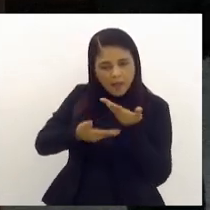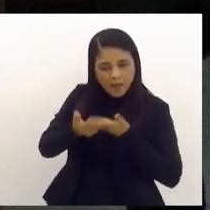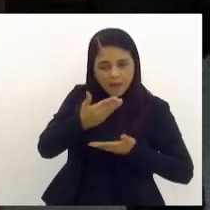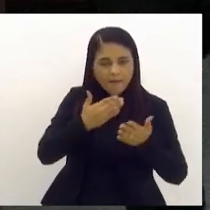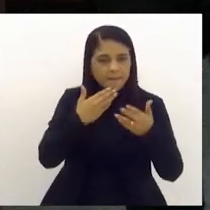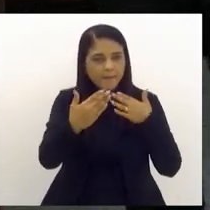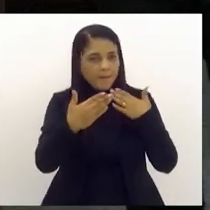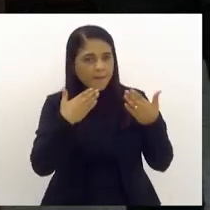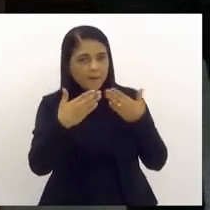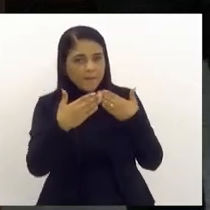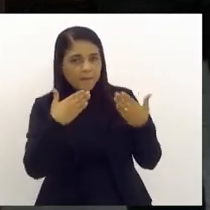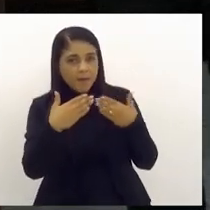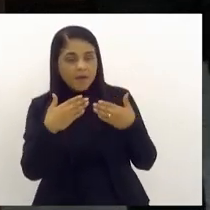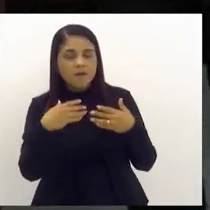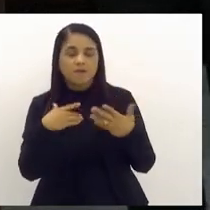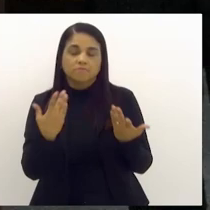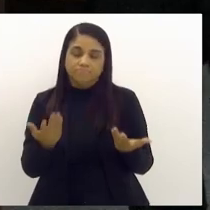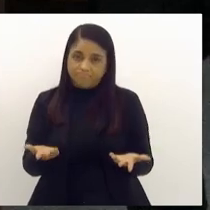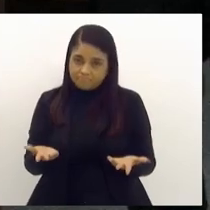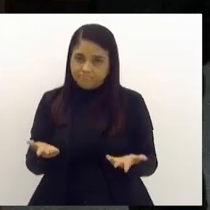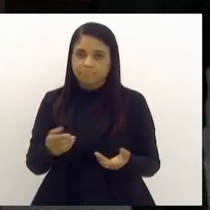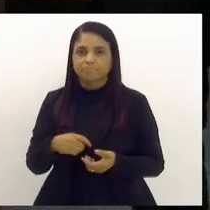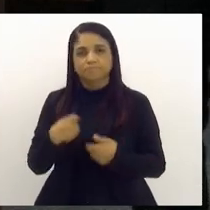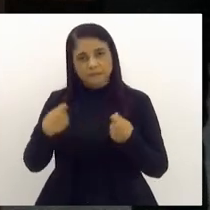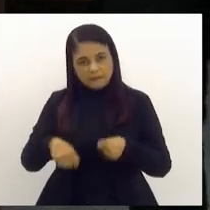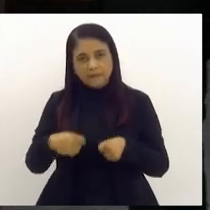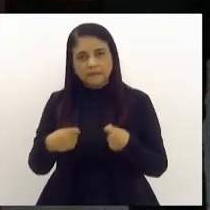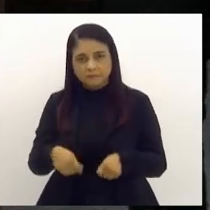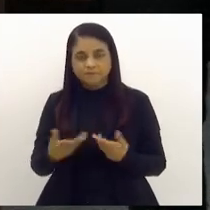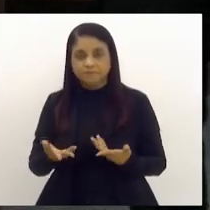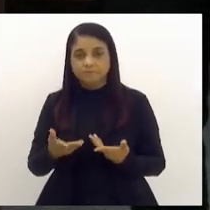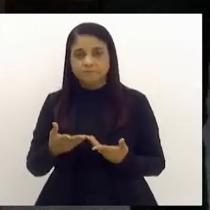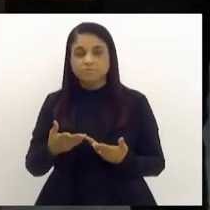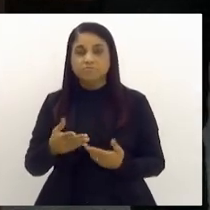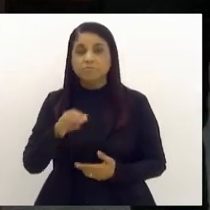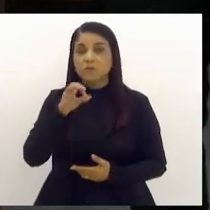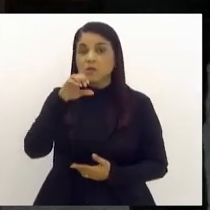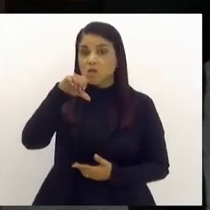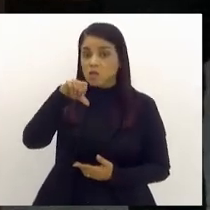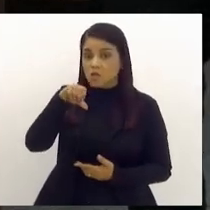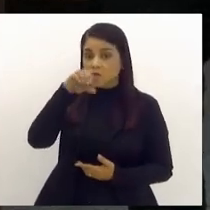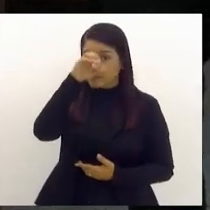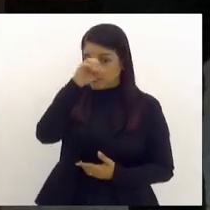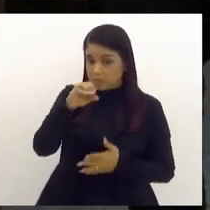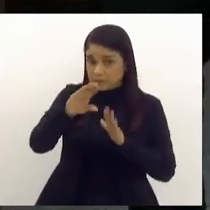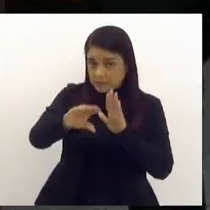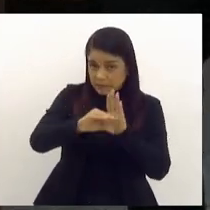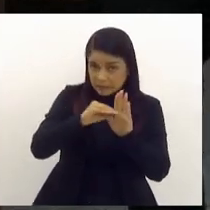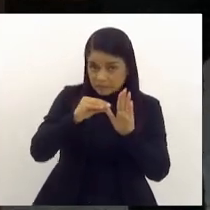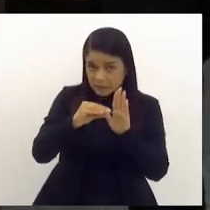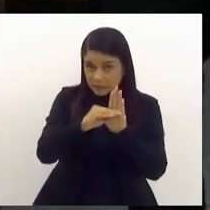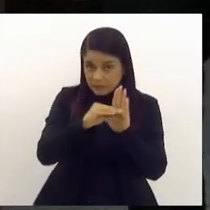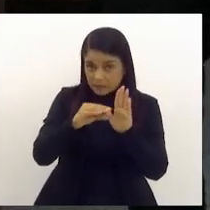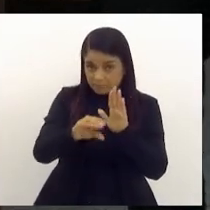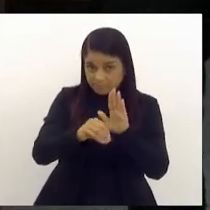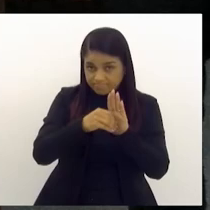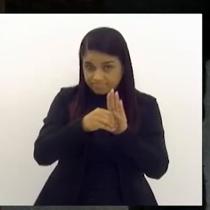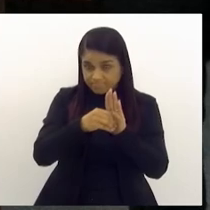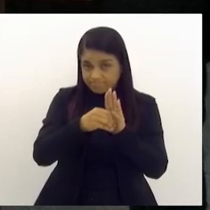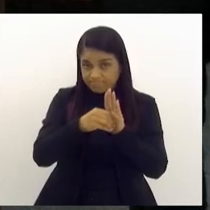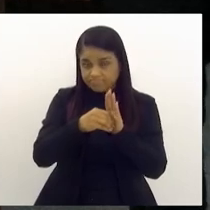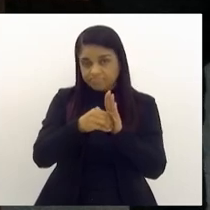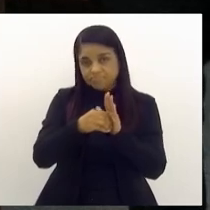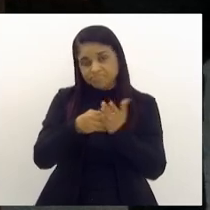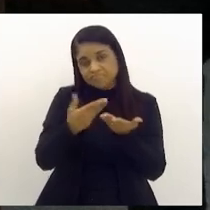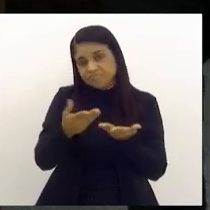etc, etc. Porque, senão, talvez 90% das emendas possam ir para o